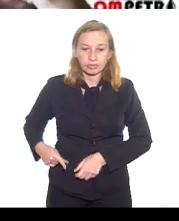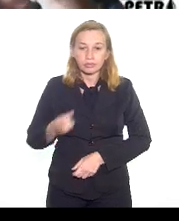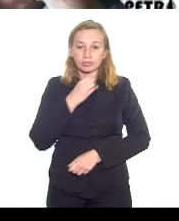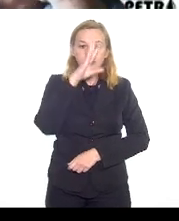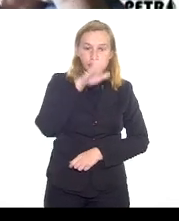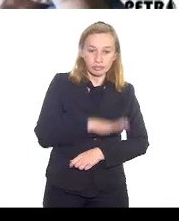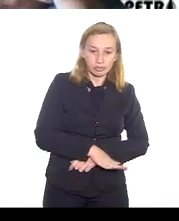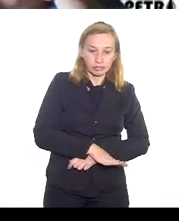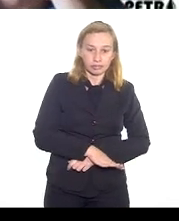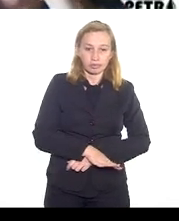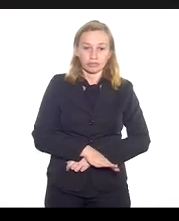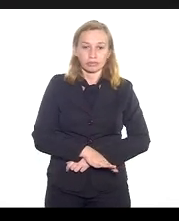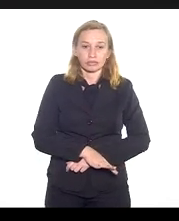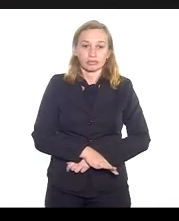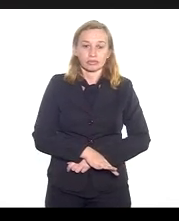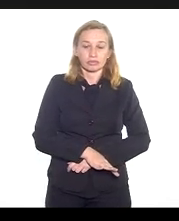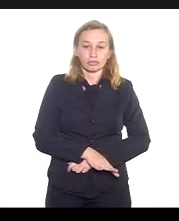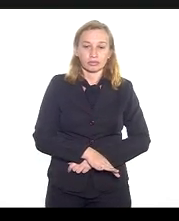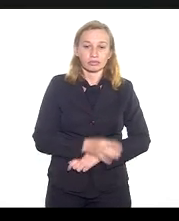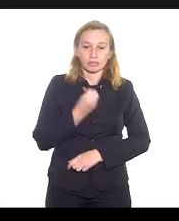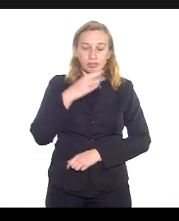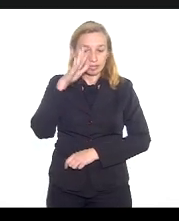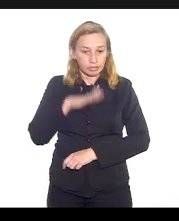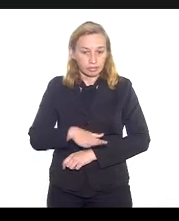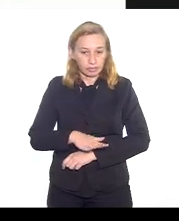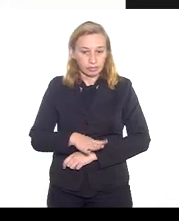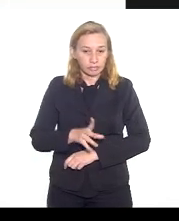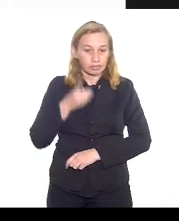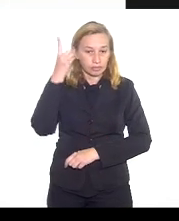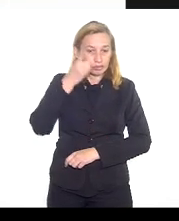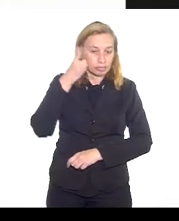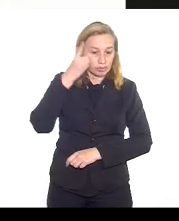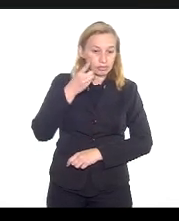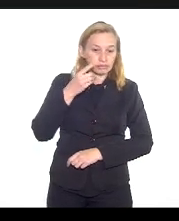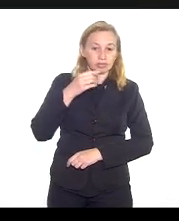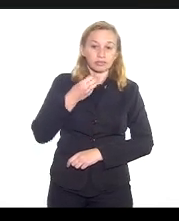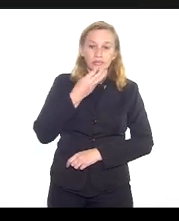Boa tarde a todos os participantes. Boa tarde, deputado. Boa tarde a todos.